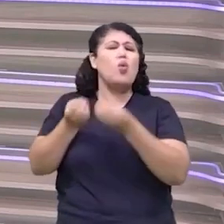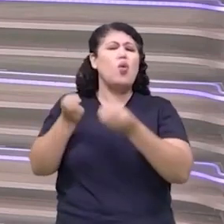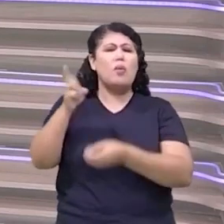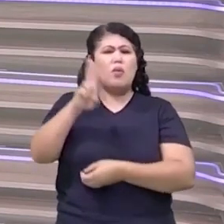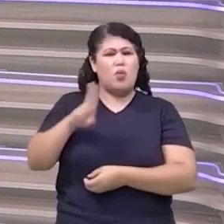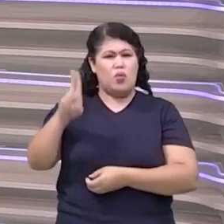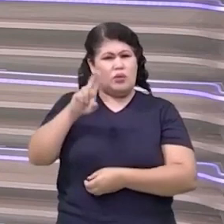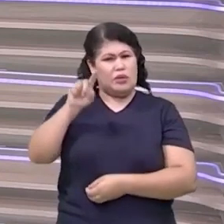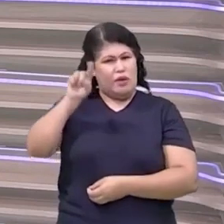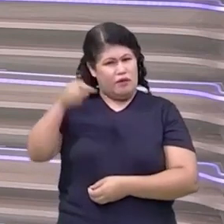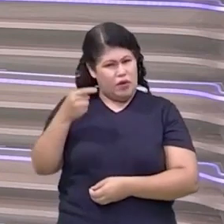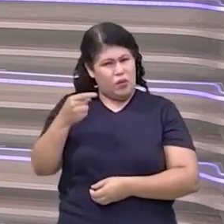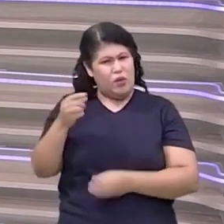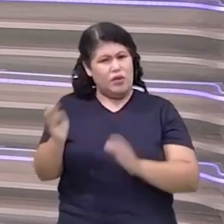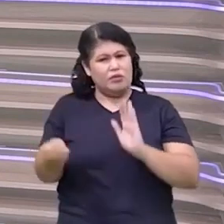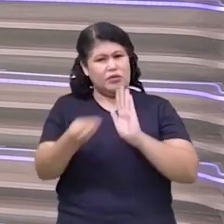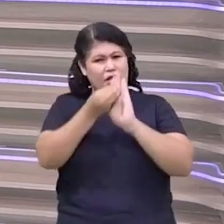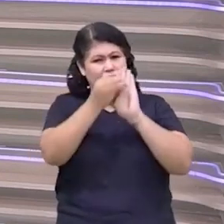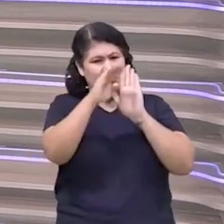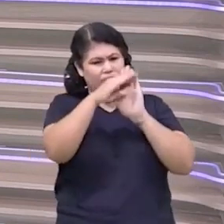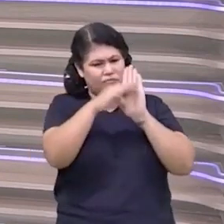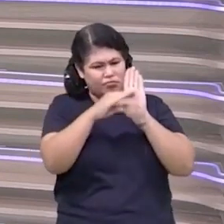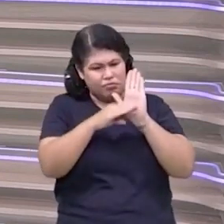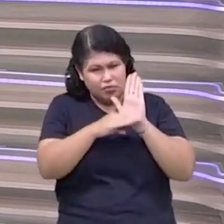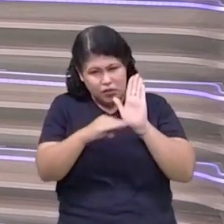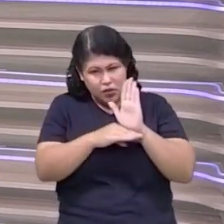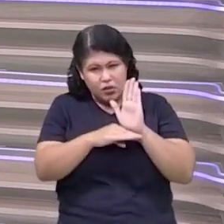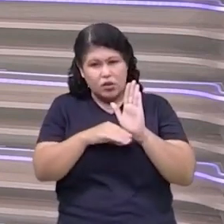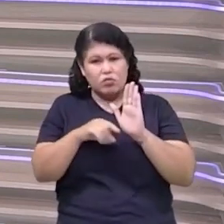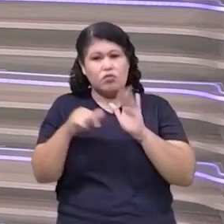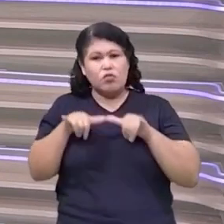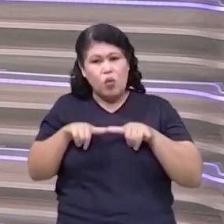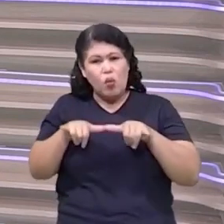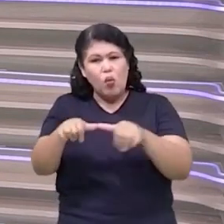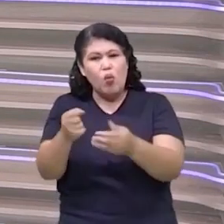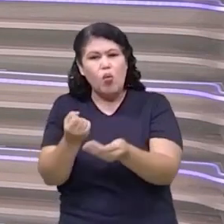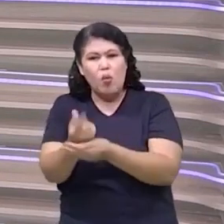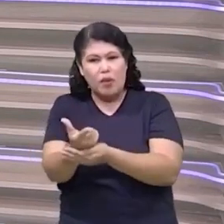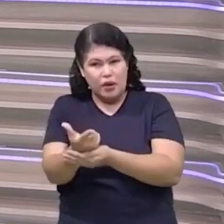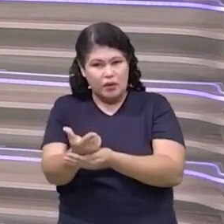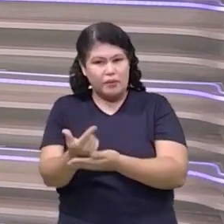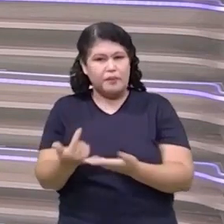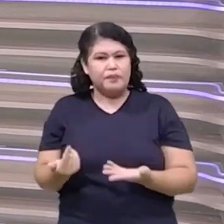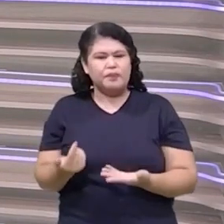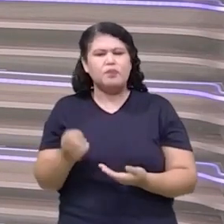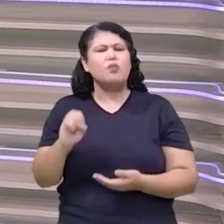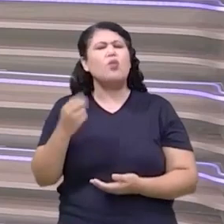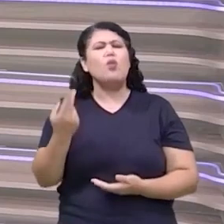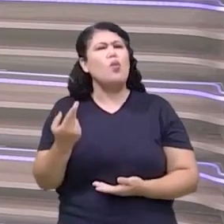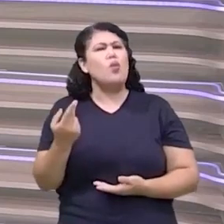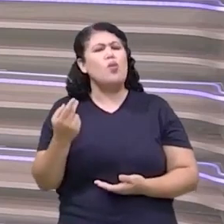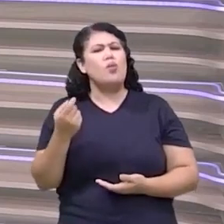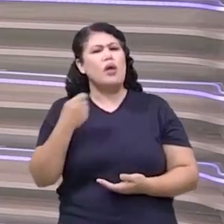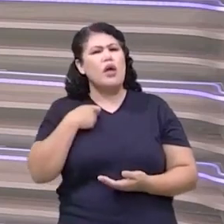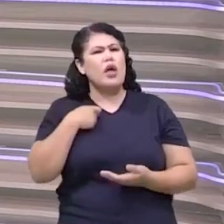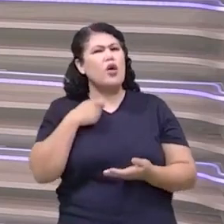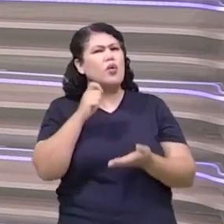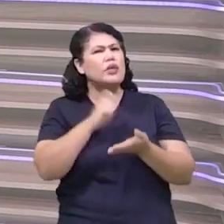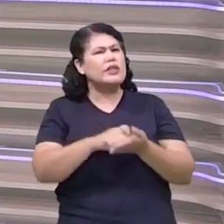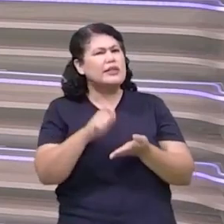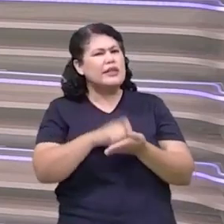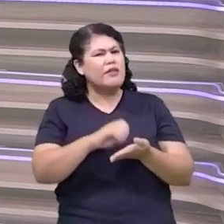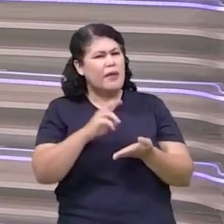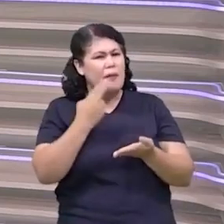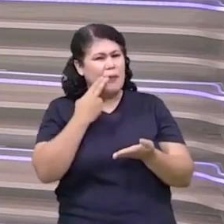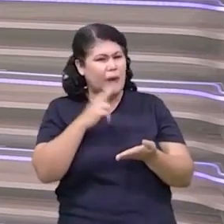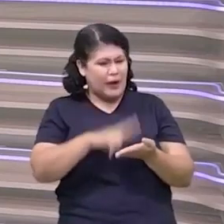vírgula nessa relação que vocês vão fazer de itens que vocês vão ao supermercado. Outra coisa, eu preciso escrever um bilhete. Eu vou